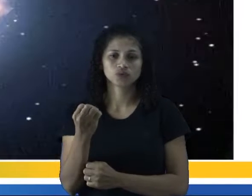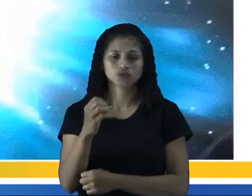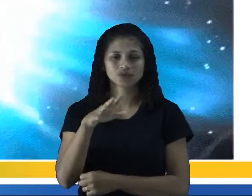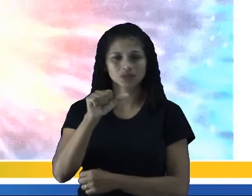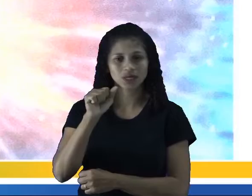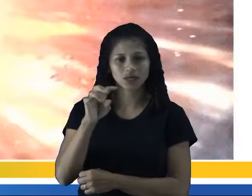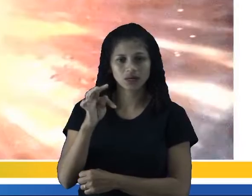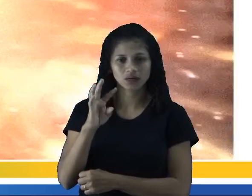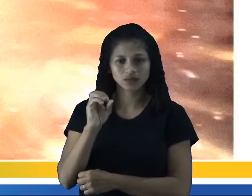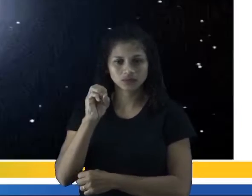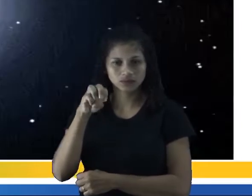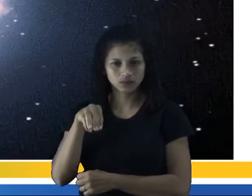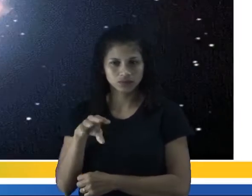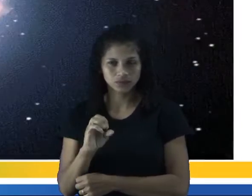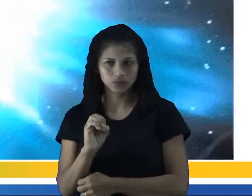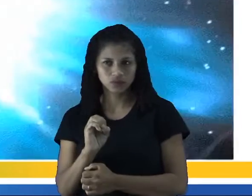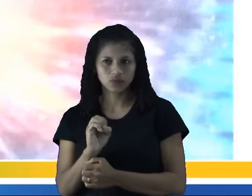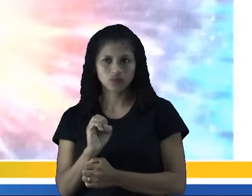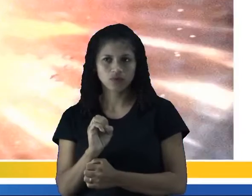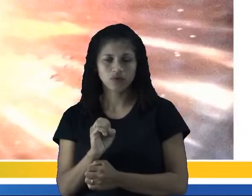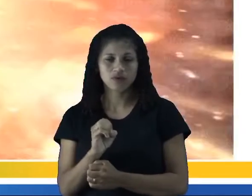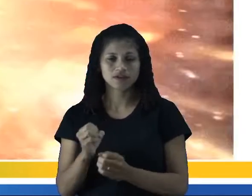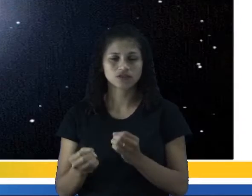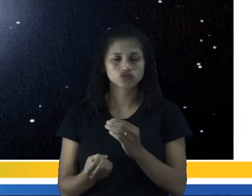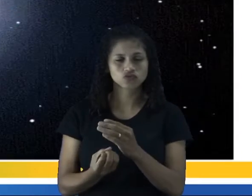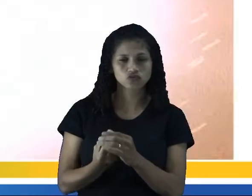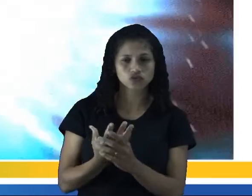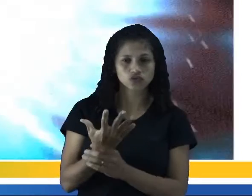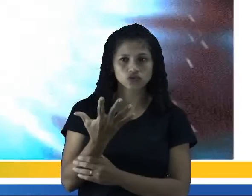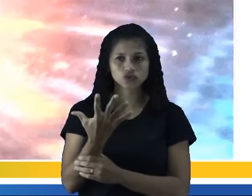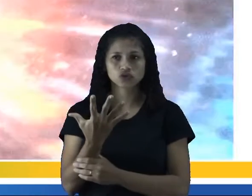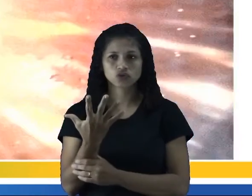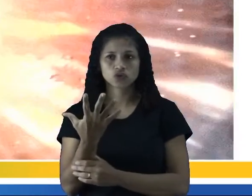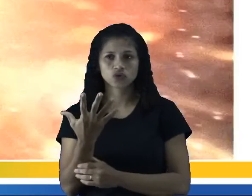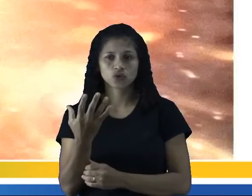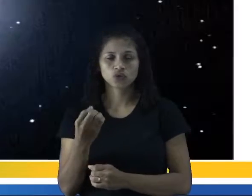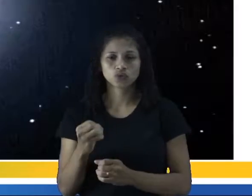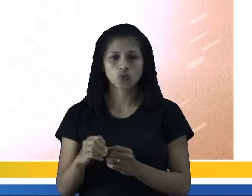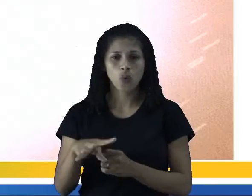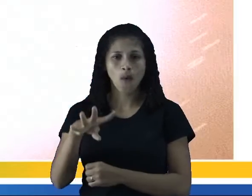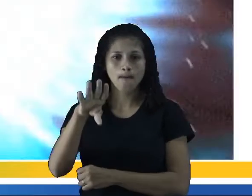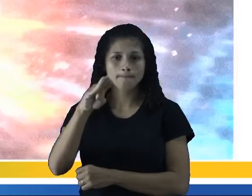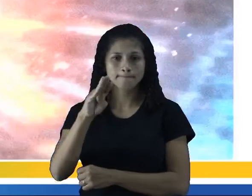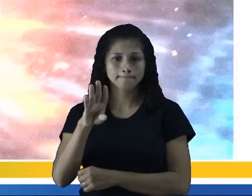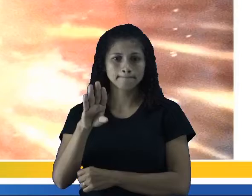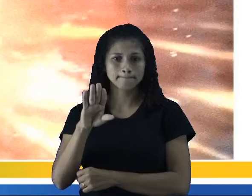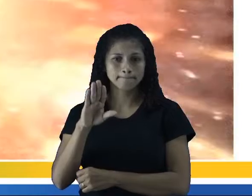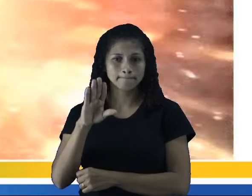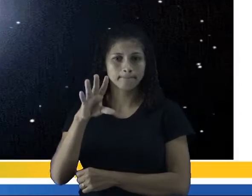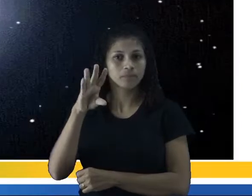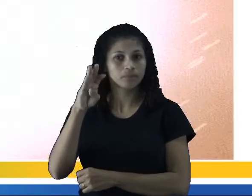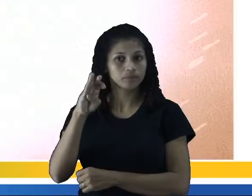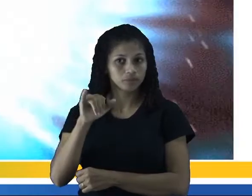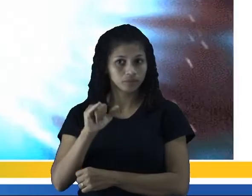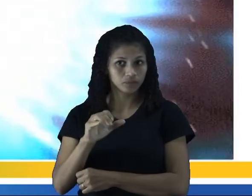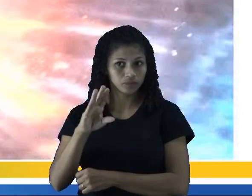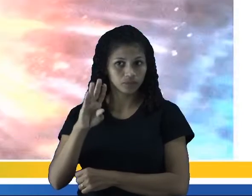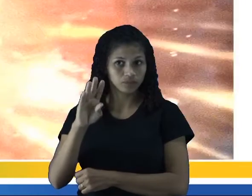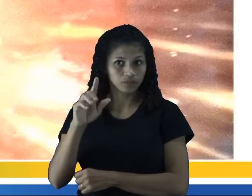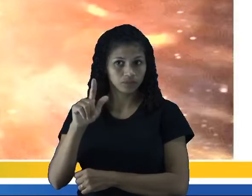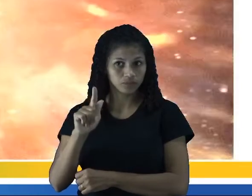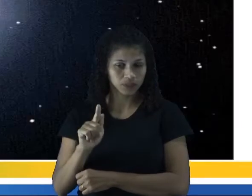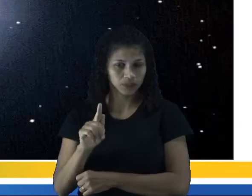Bang, né? Então, foi a grande explosão que deu origem a todas as coisas, né? Então, quem nunca ouviu falar aí do Big Bang,